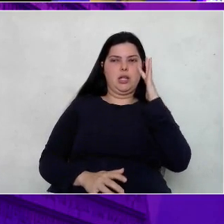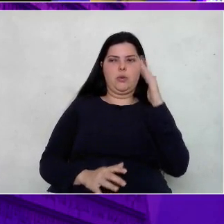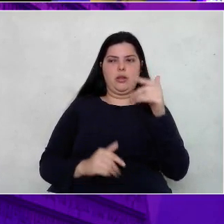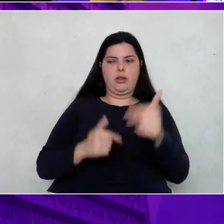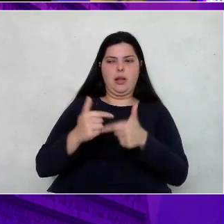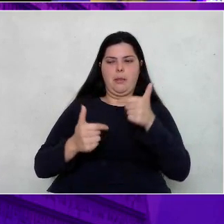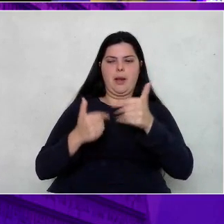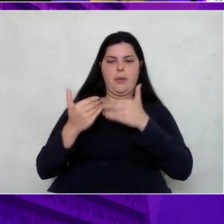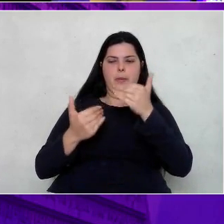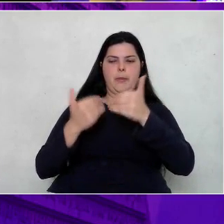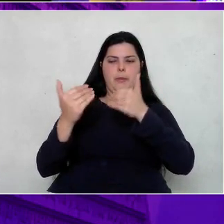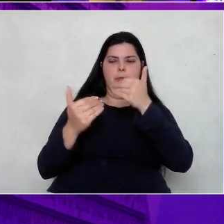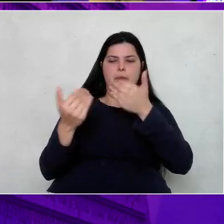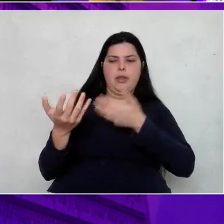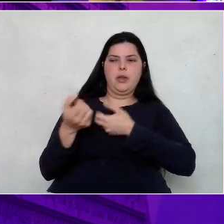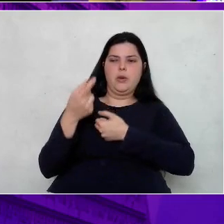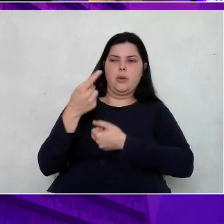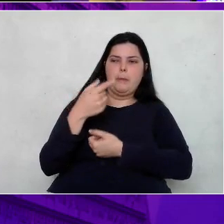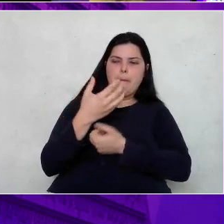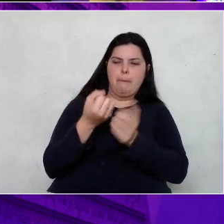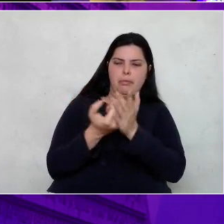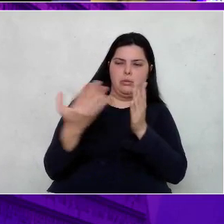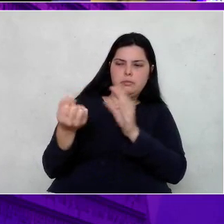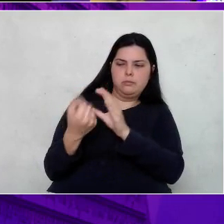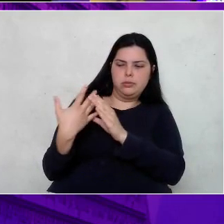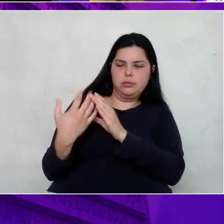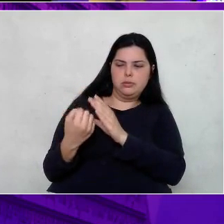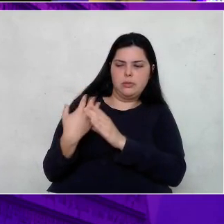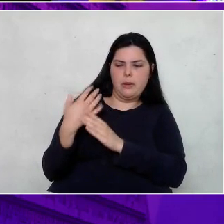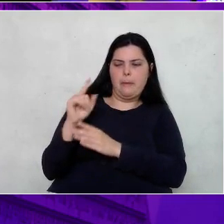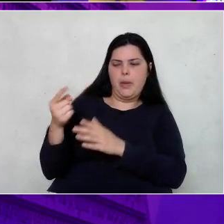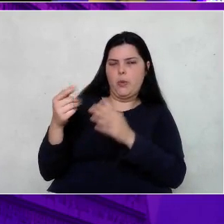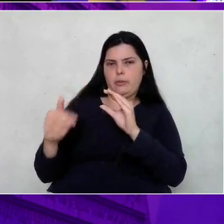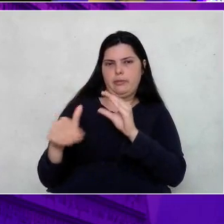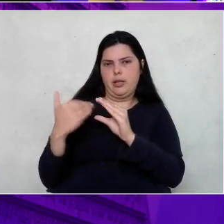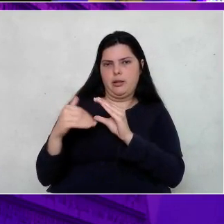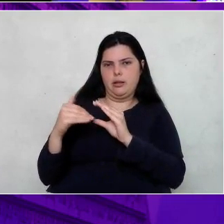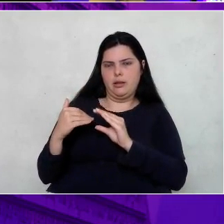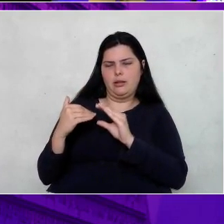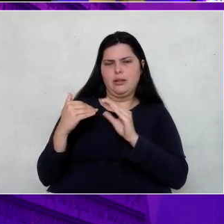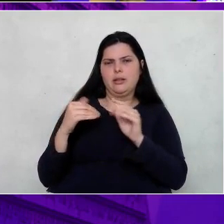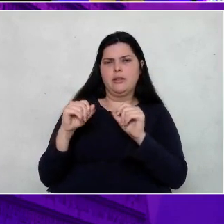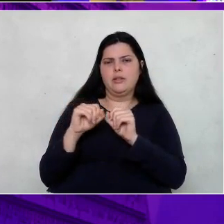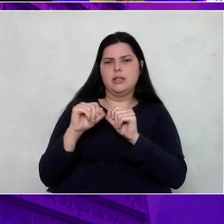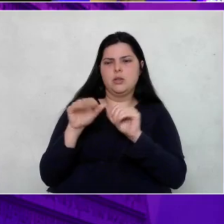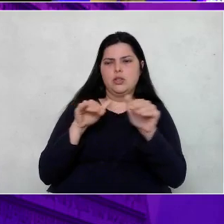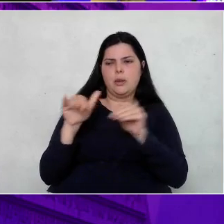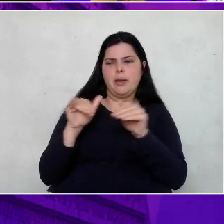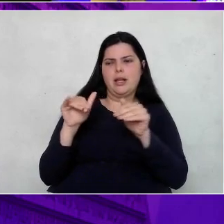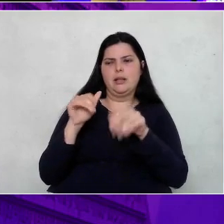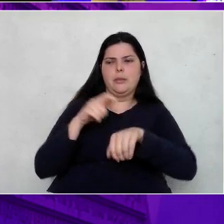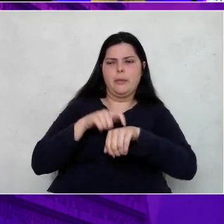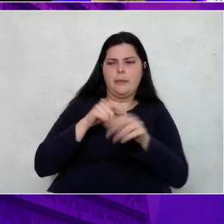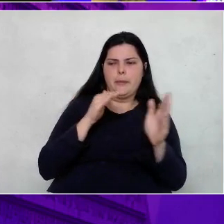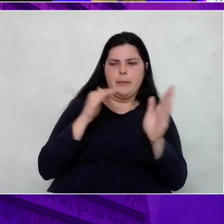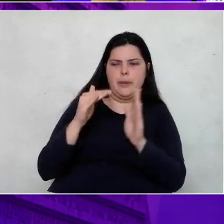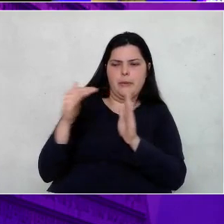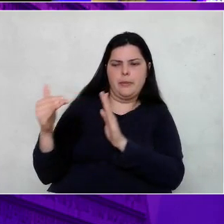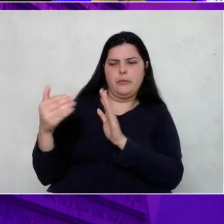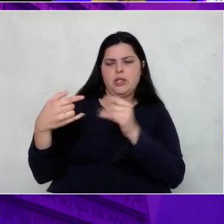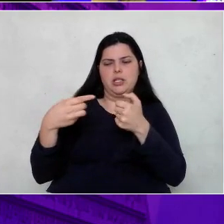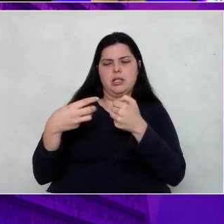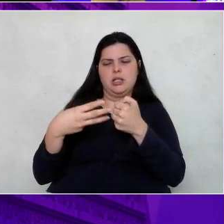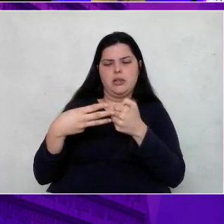recebendo milhões de mensagens, né, ou 1000 mensagens, ficar fazendo essas chamadas de tempo em tempo para o servidor é ruim. Não me